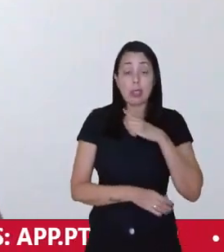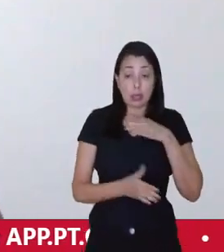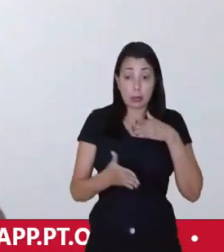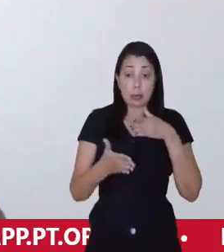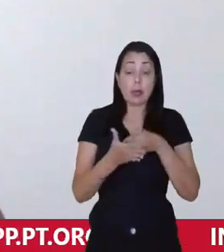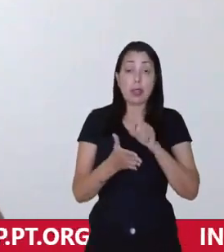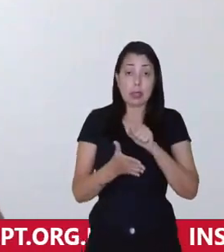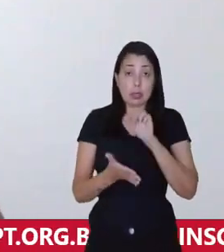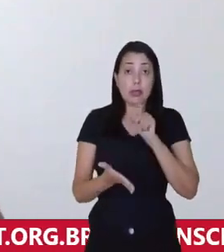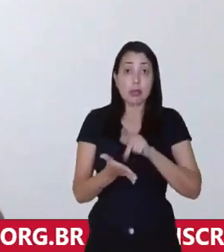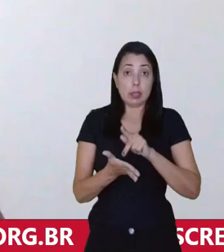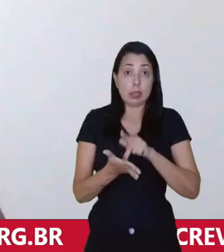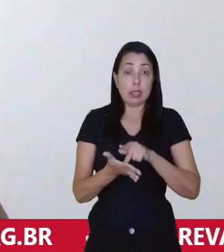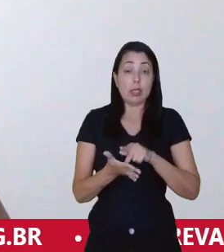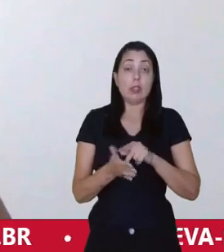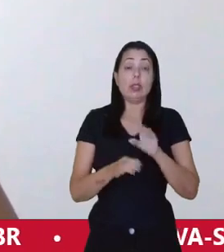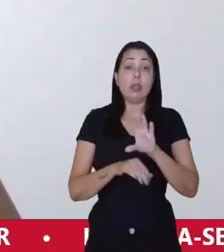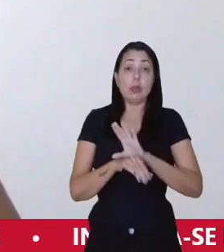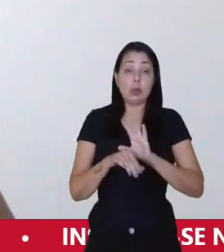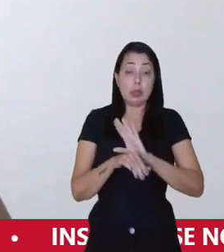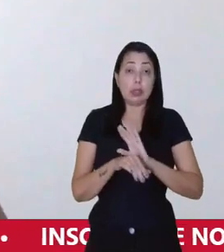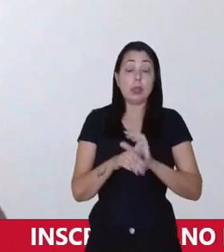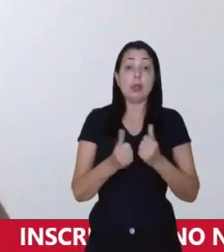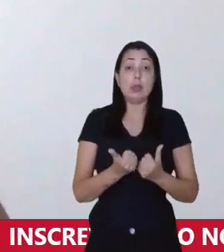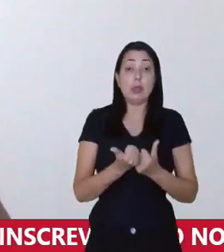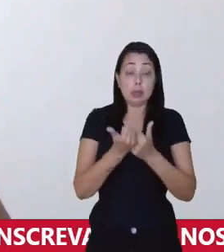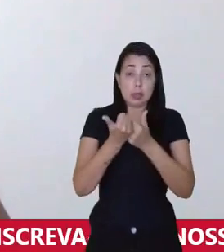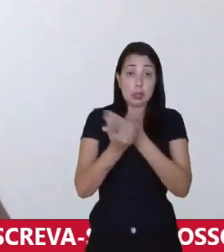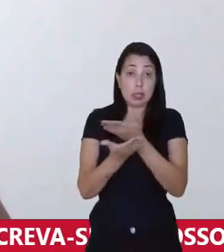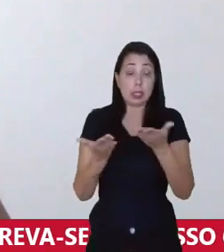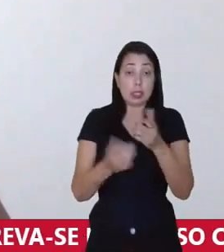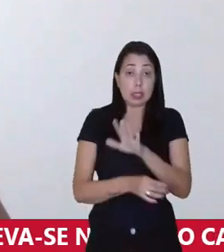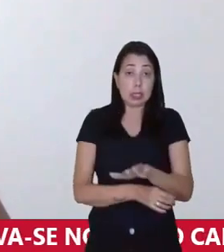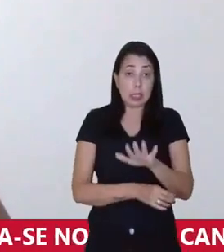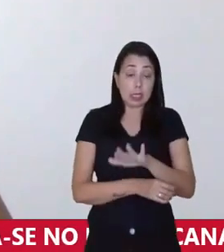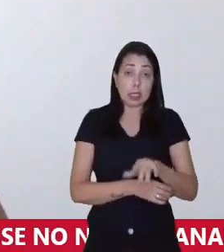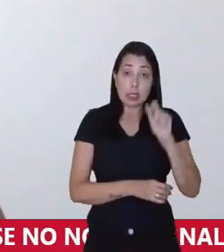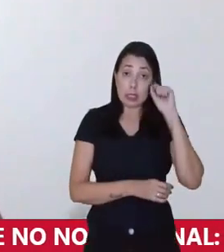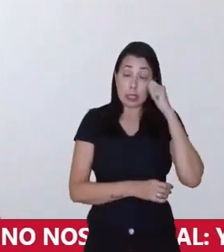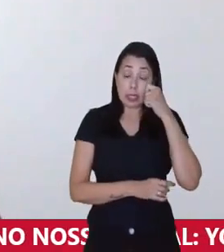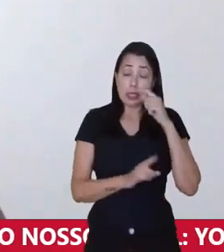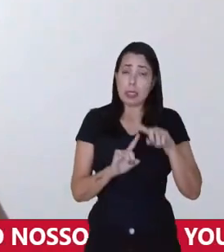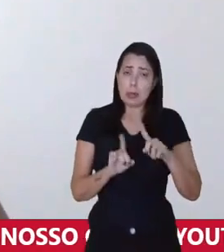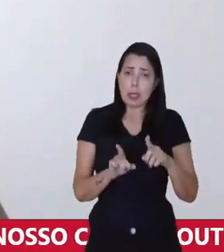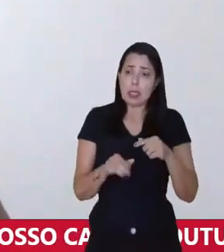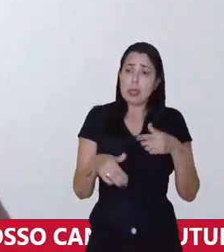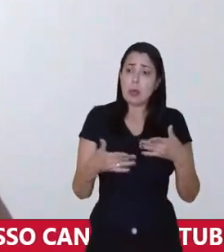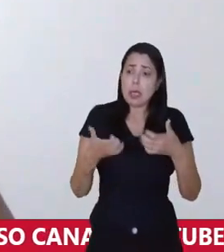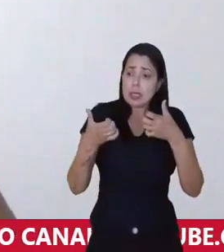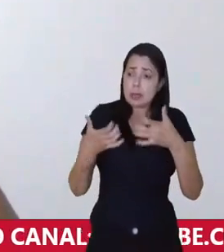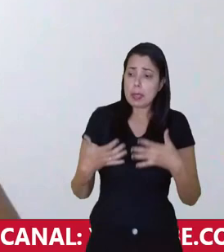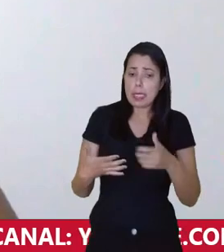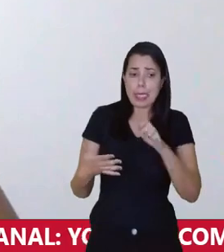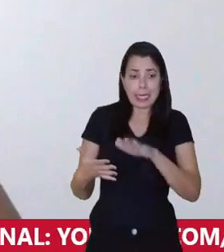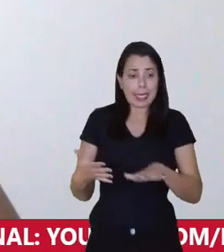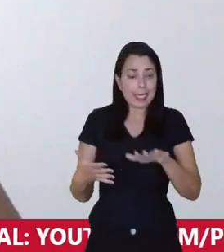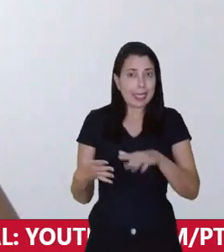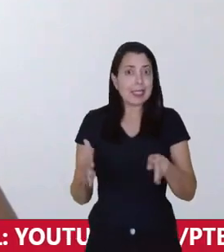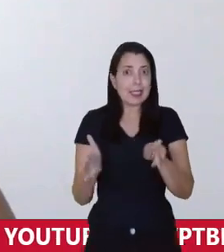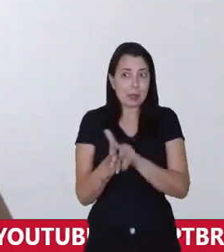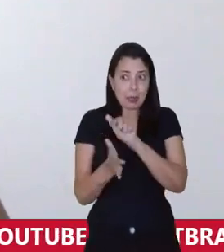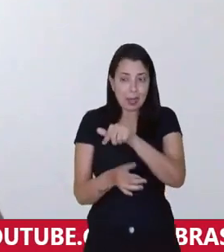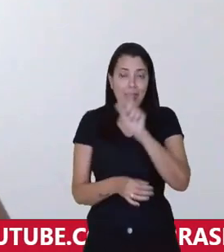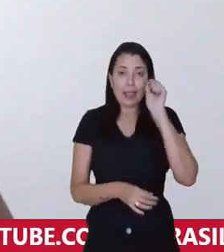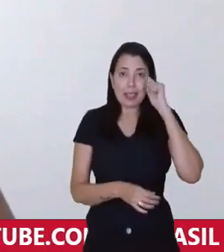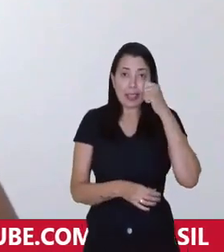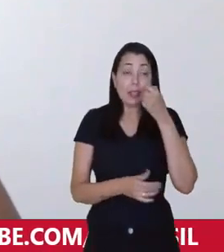impacto, evidentemente, na constituição da subjetividade dessas crianças negras, mas quando a gente fala das crianças negras